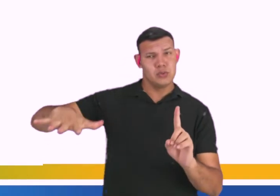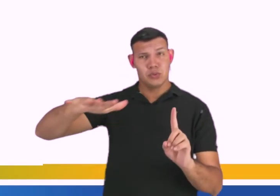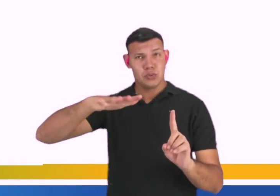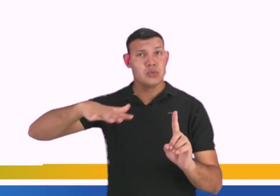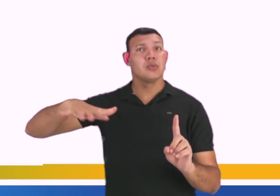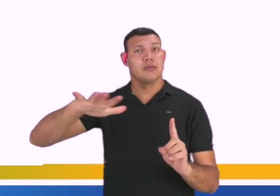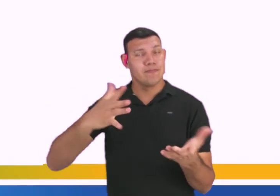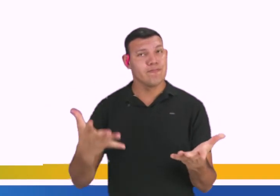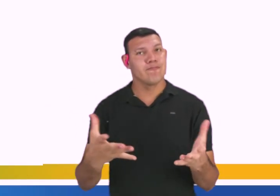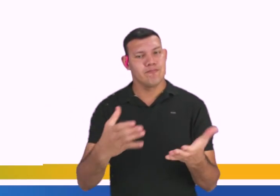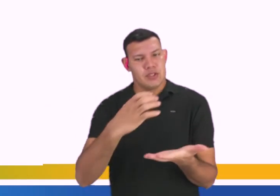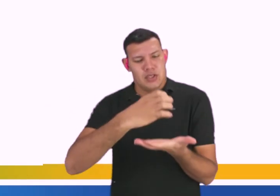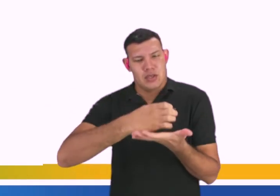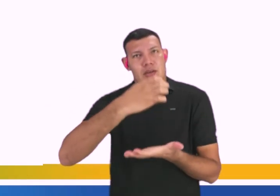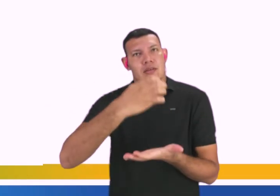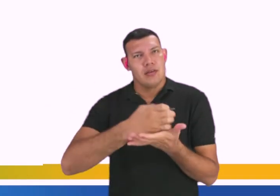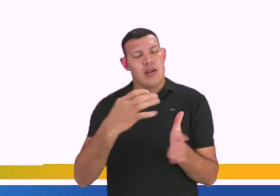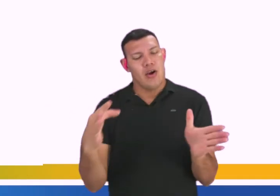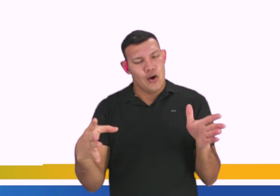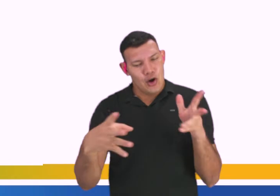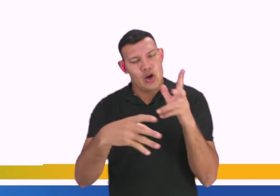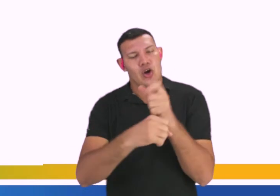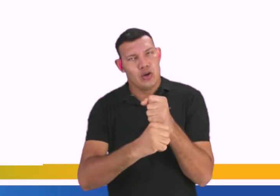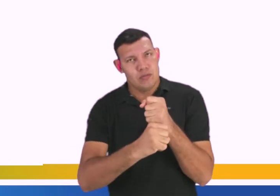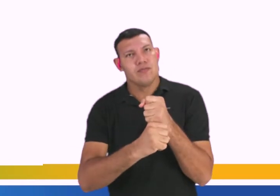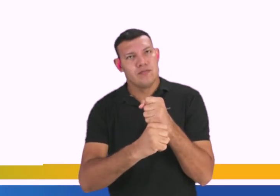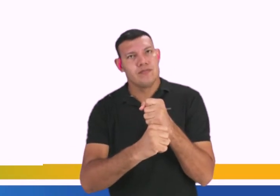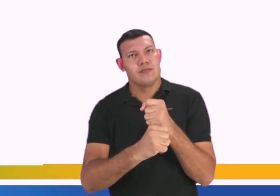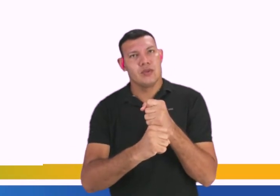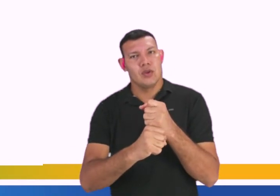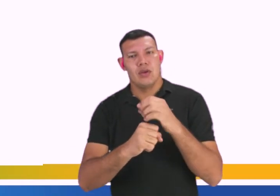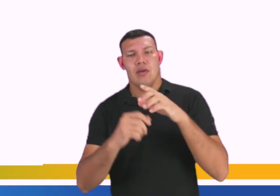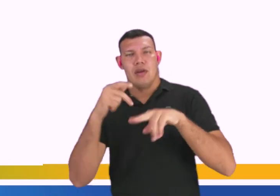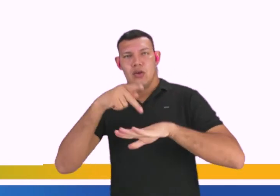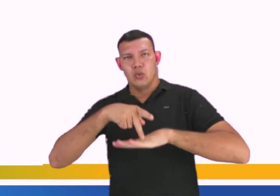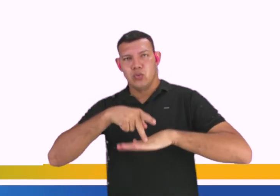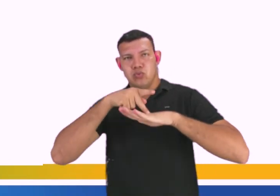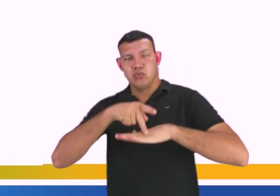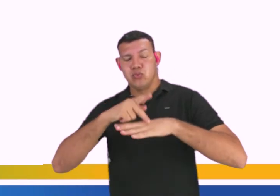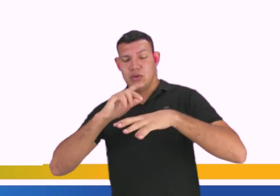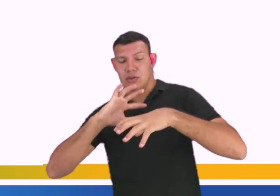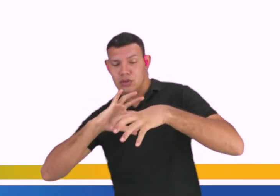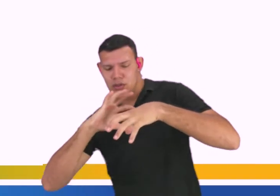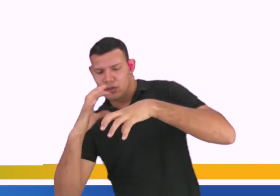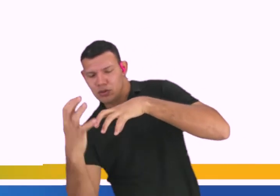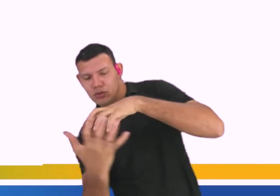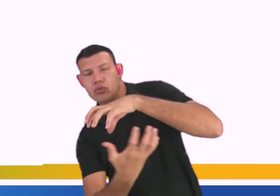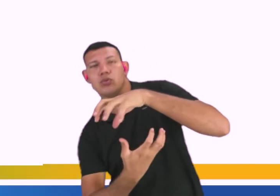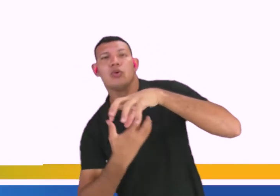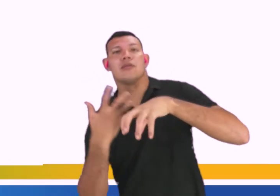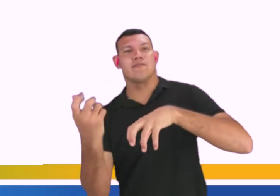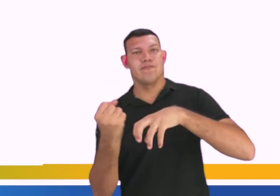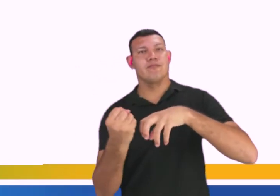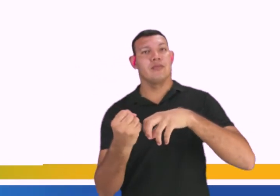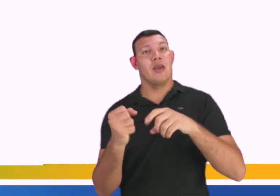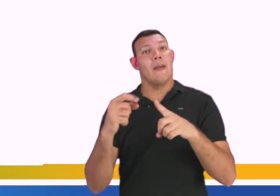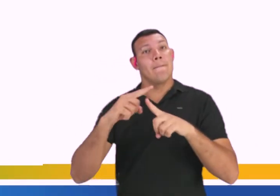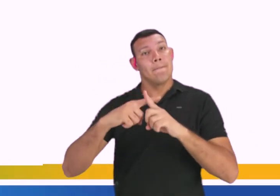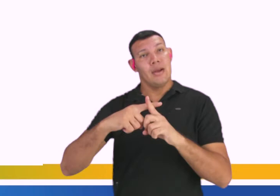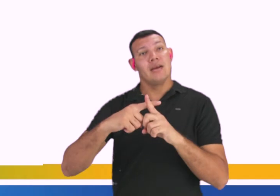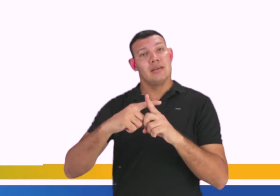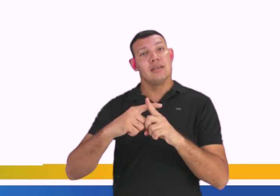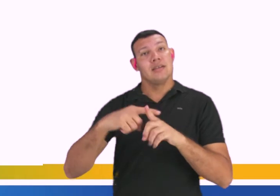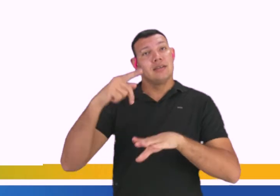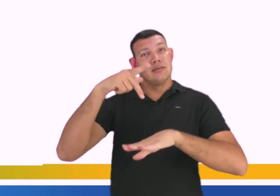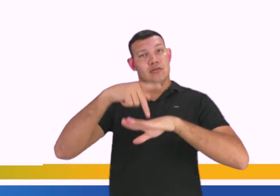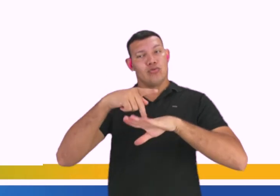material. Ou seja, você precisa somar essa pressão atmosférica com a pressão hidrostática e ter um valor total. Esse valor total a gente chama